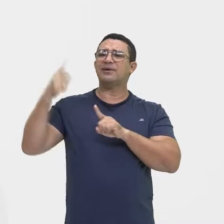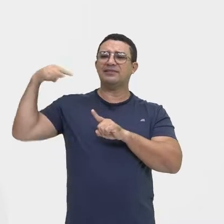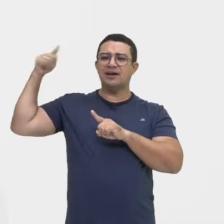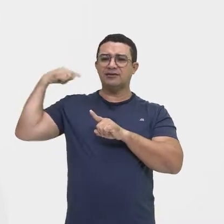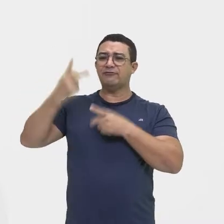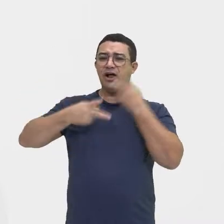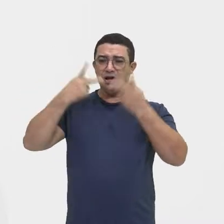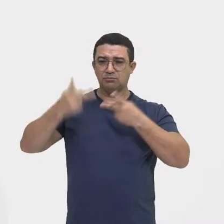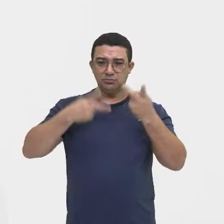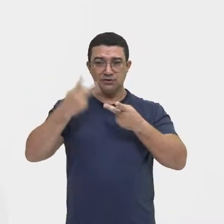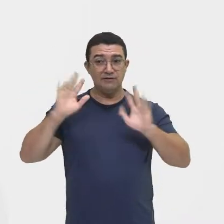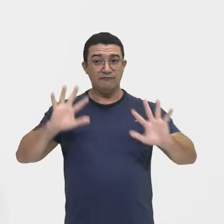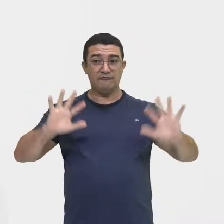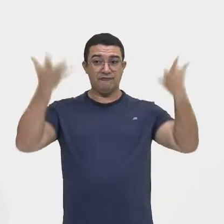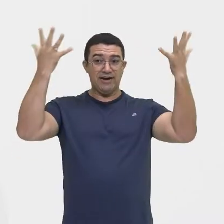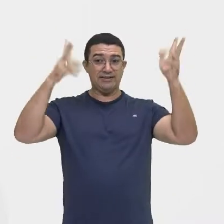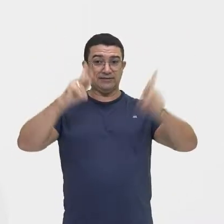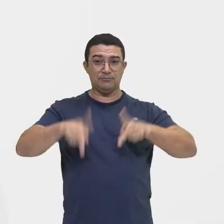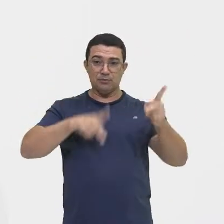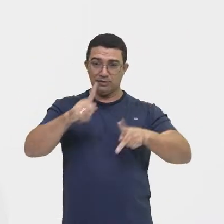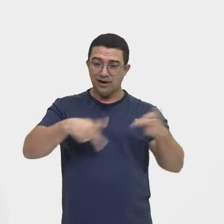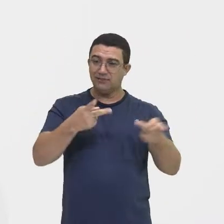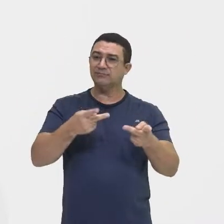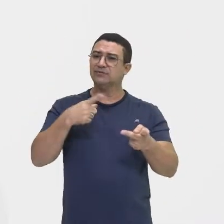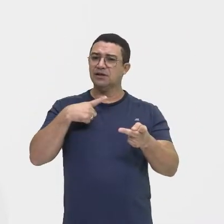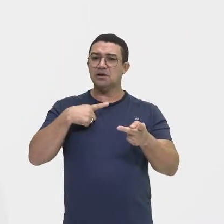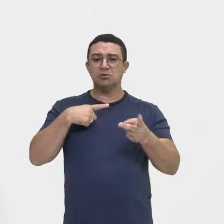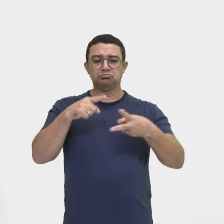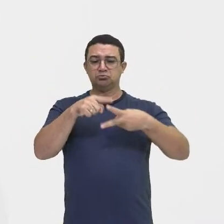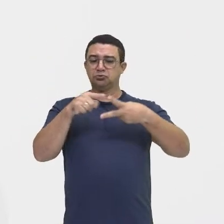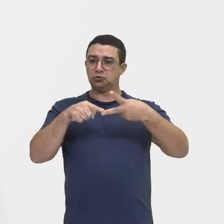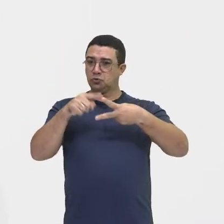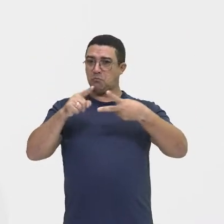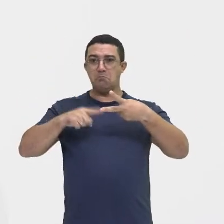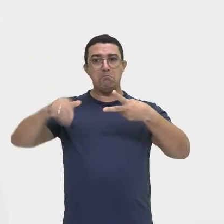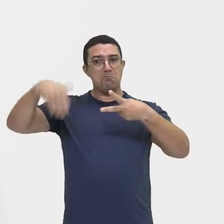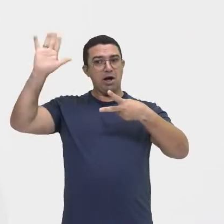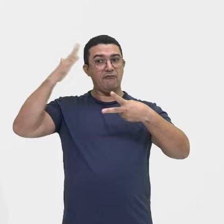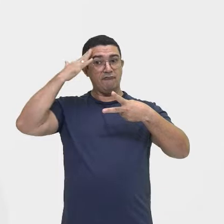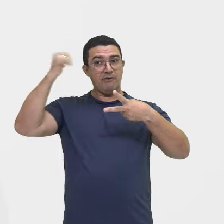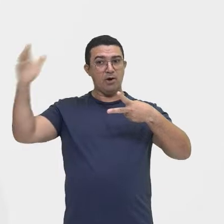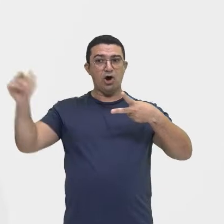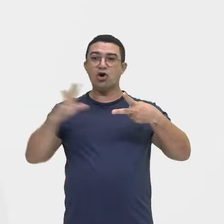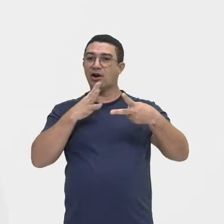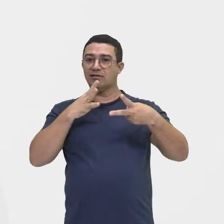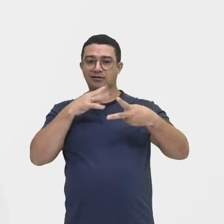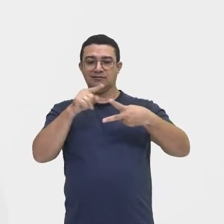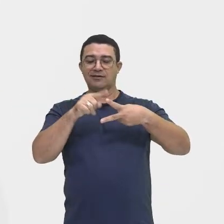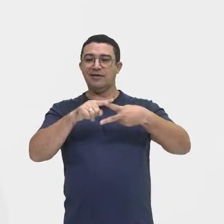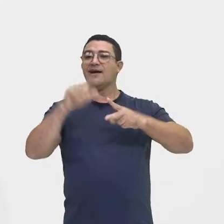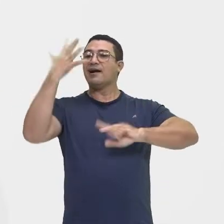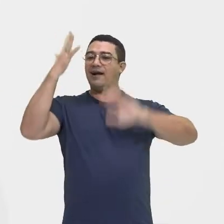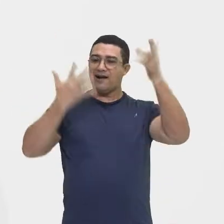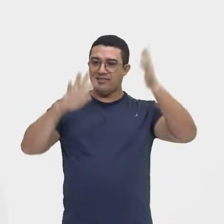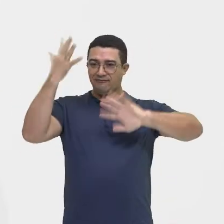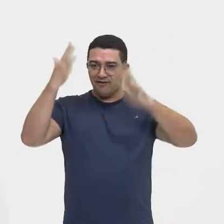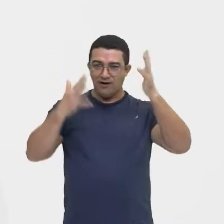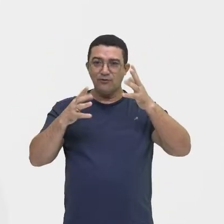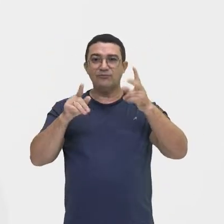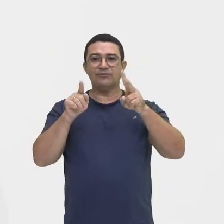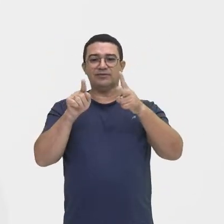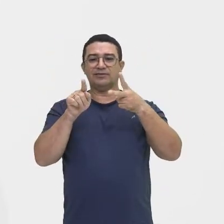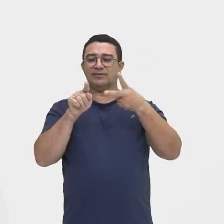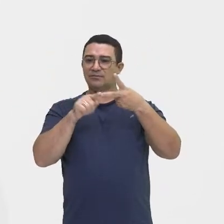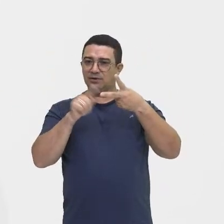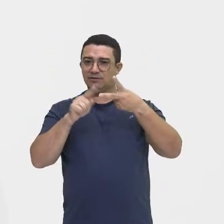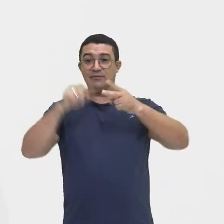festas populares mais conhecidas são o Carnaval e a festa junina, né? São as festas mais conhecidas no Brasil e no mundo